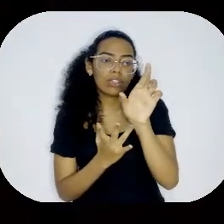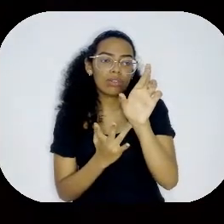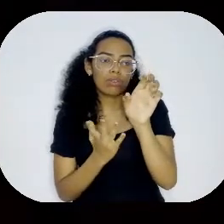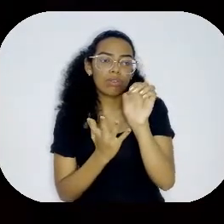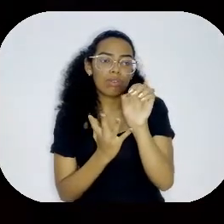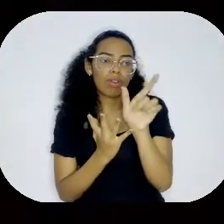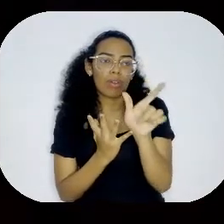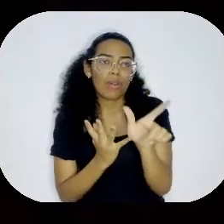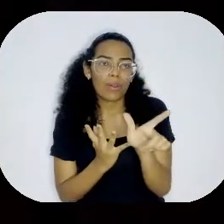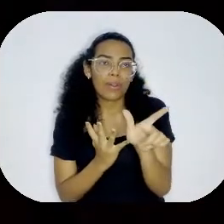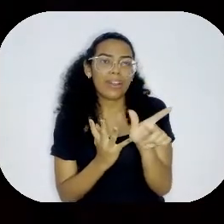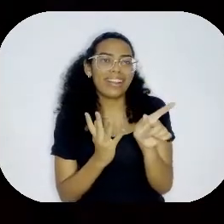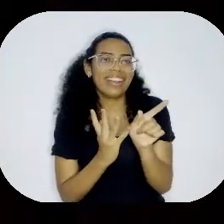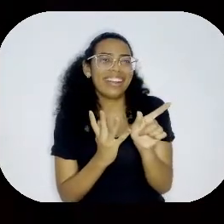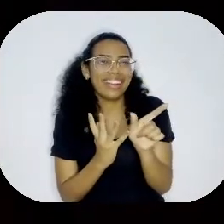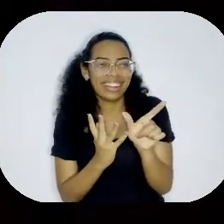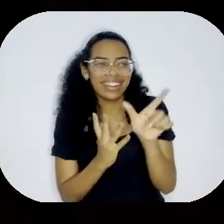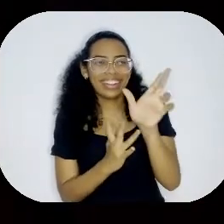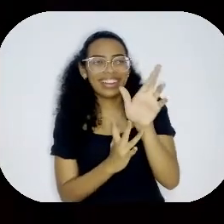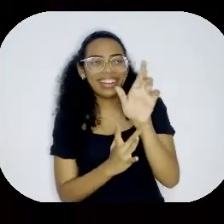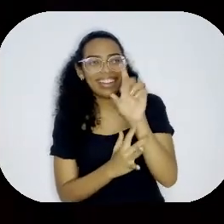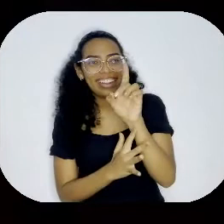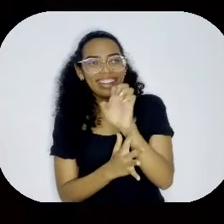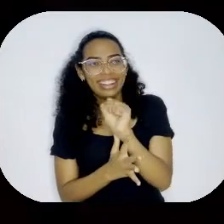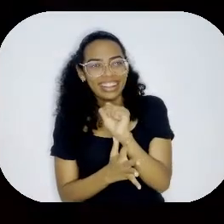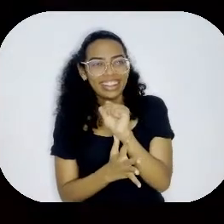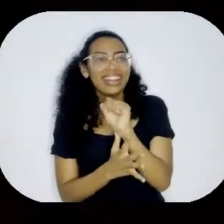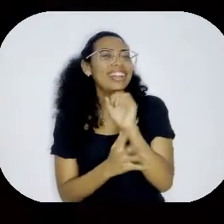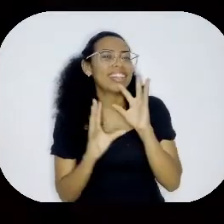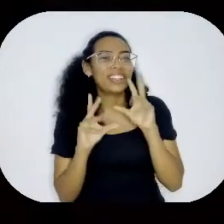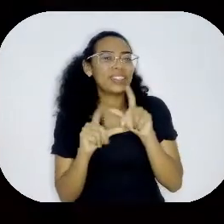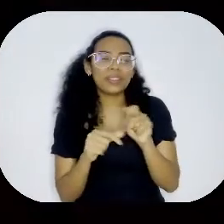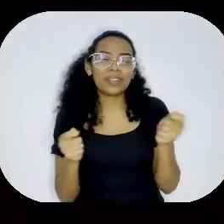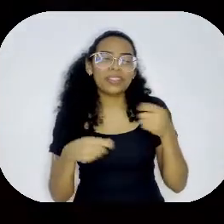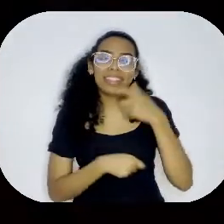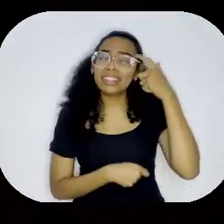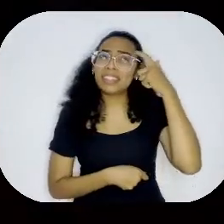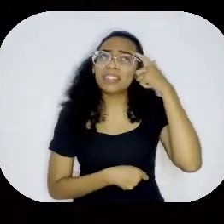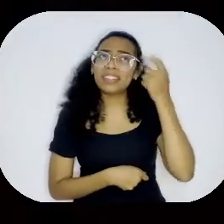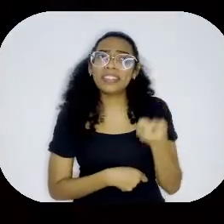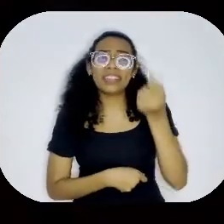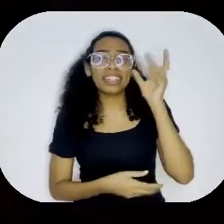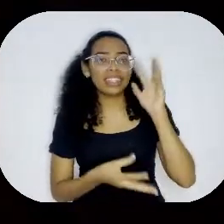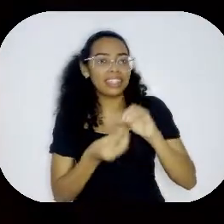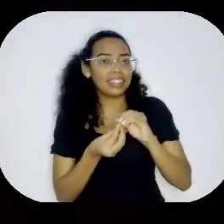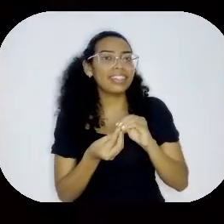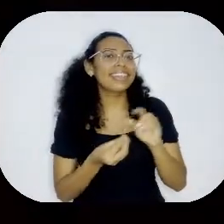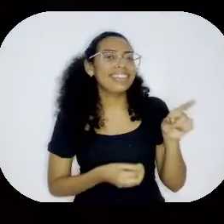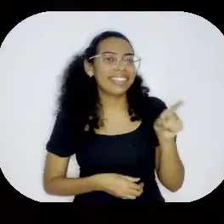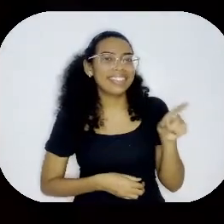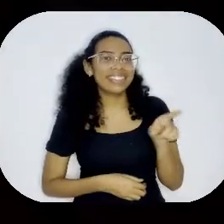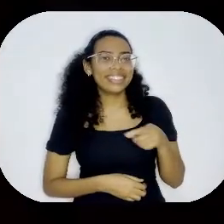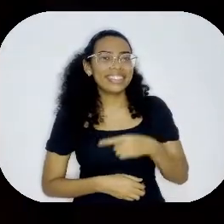É Lourdes, ao contrário, é minha empresa agora. E ela fazia guarda, não, tudo, ela botava Cedrol lá, né? E aí eu disse, oh, lá no